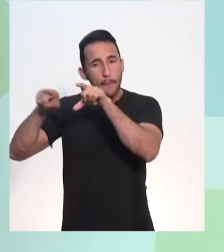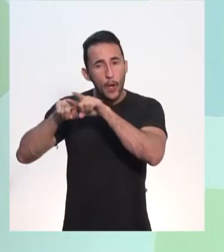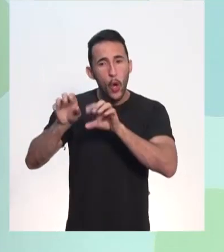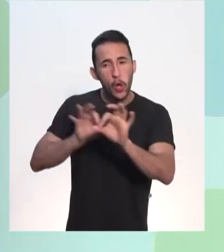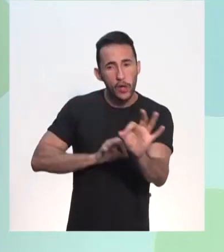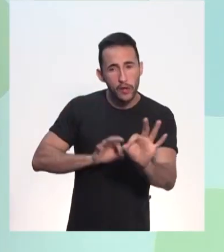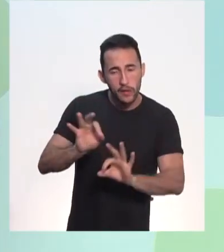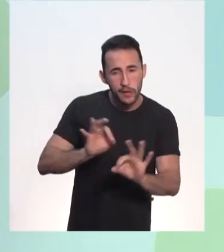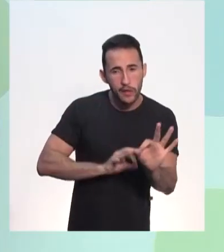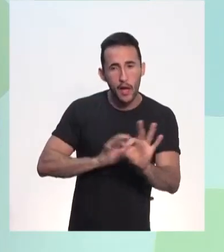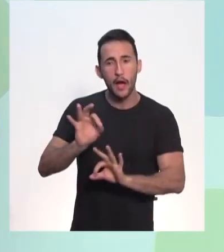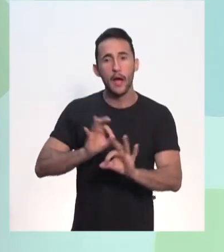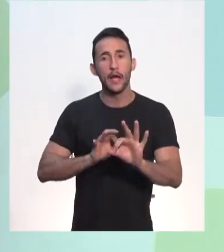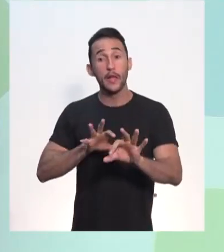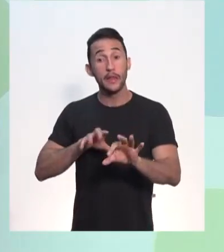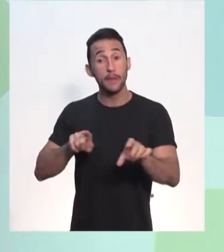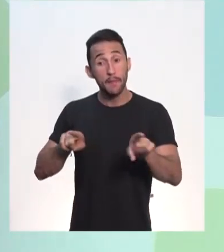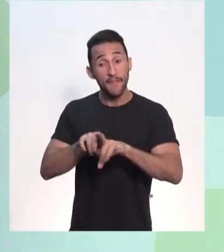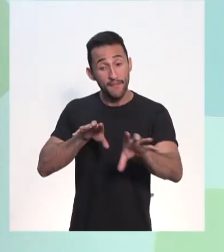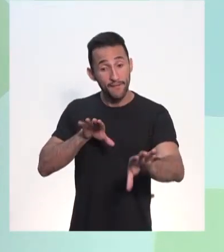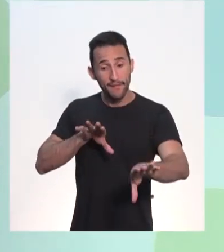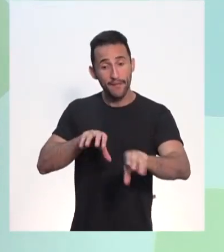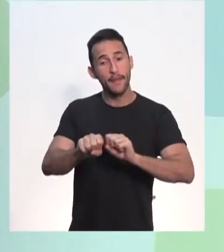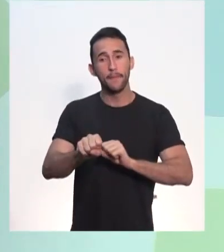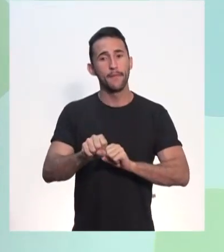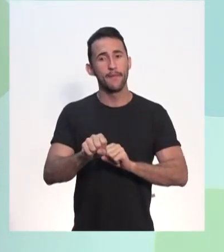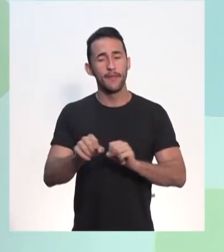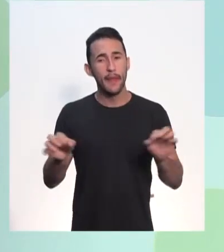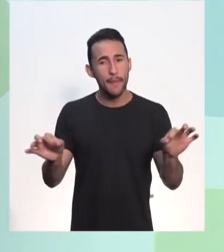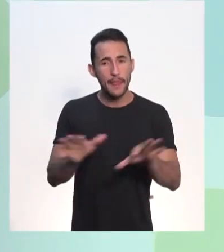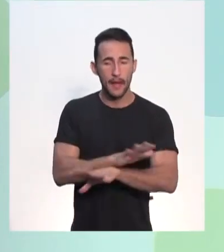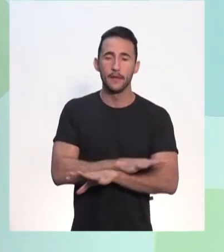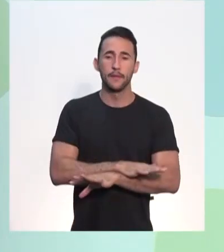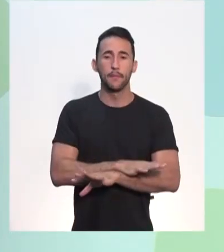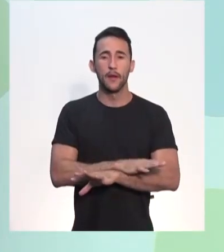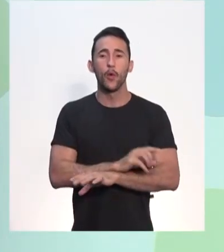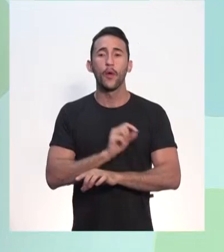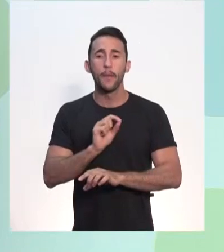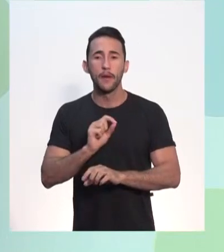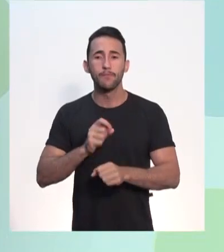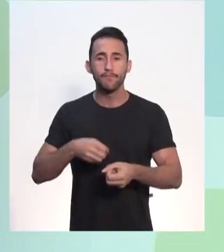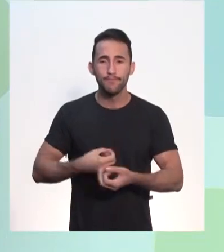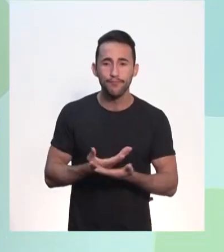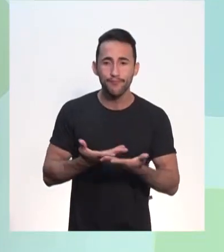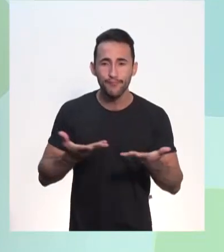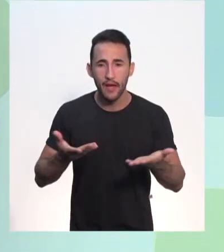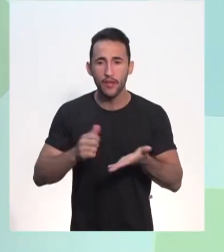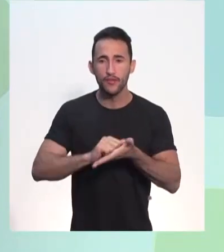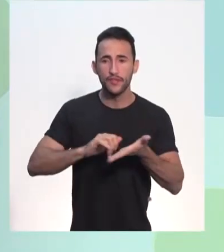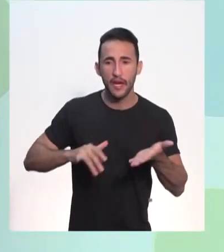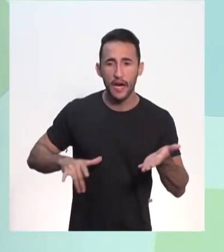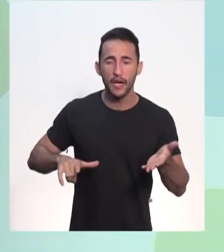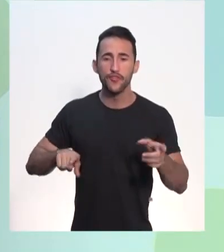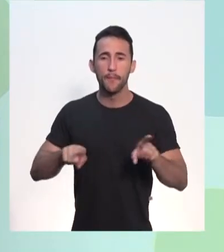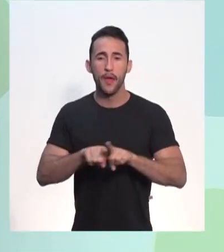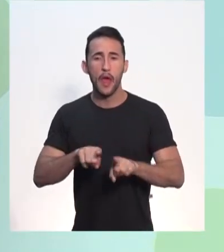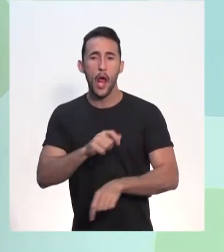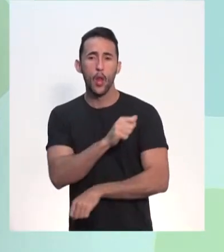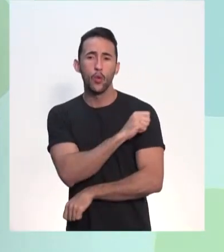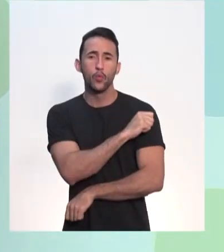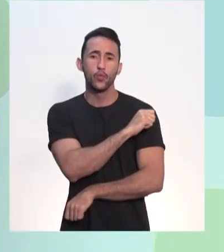seu replanejamento para desenvolver as atividades da melhor forma possível, para que os nossos estudantes possam